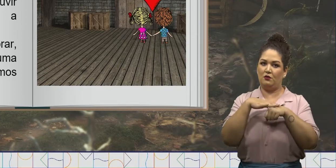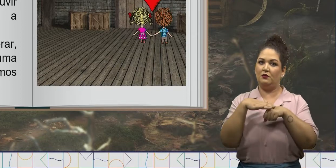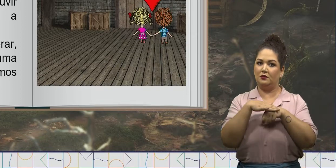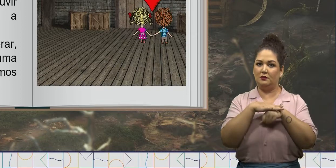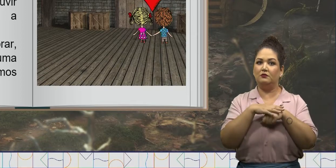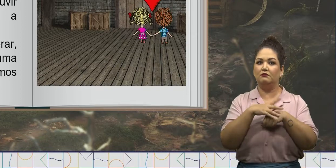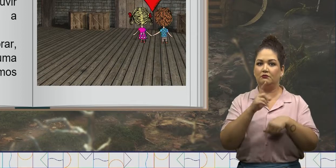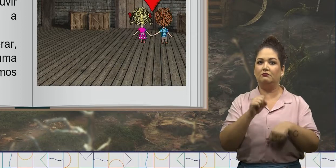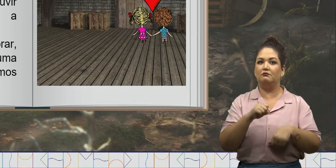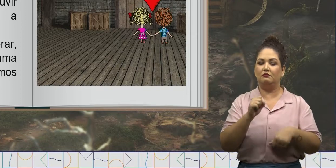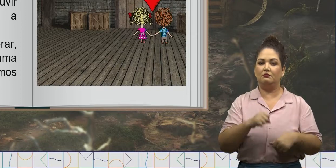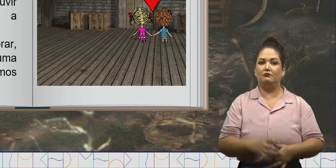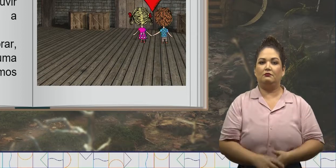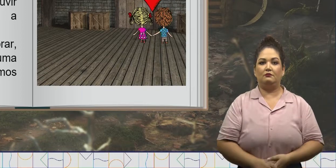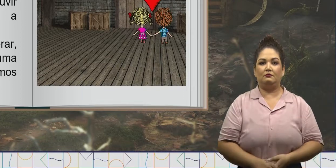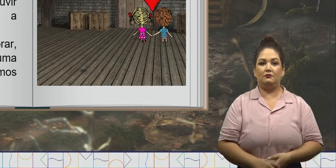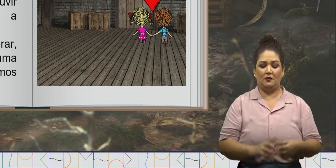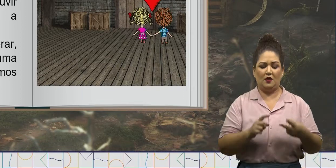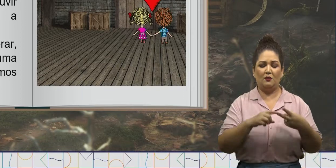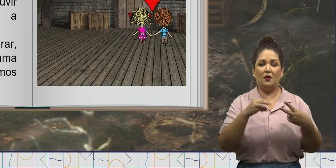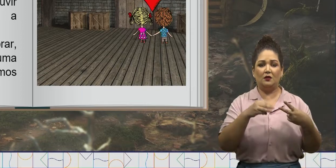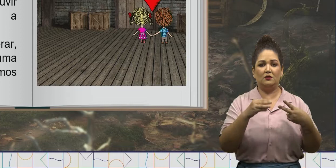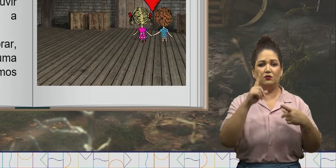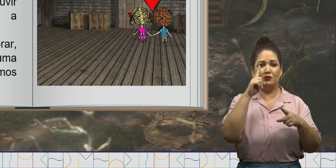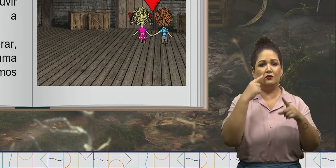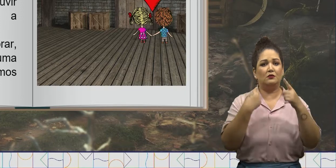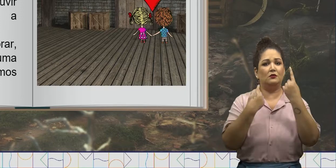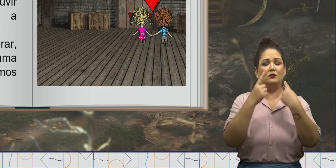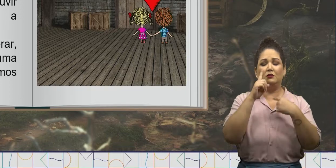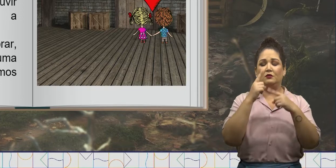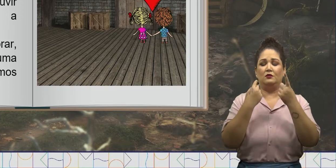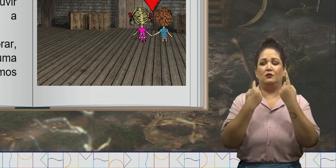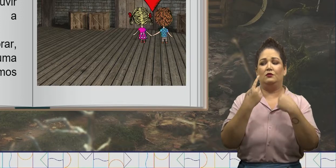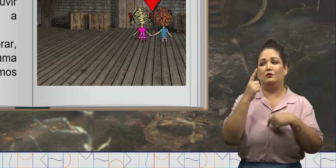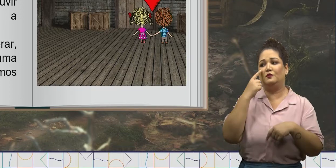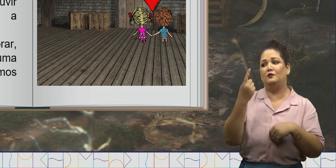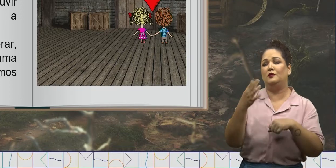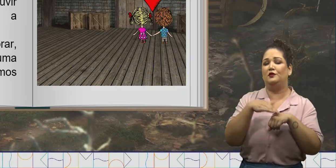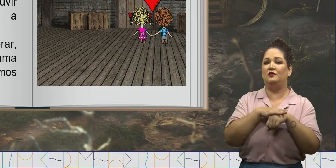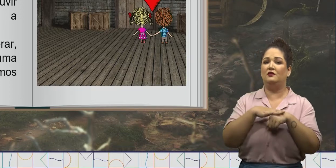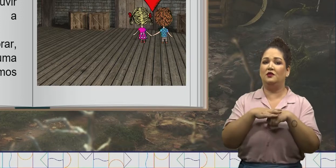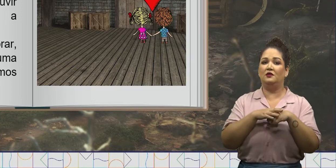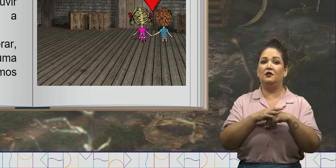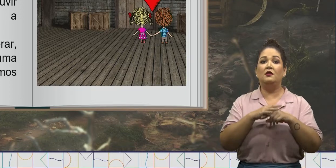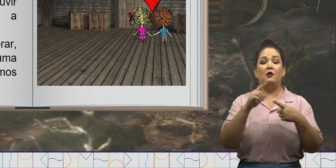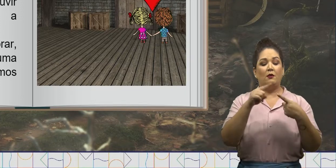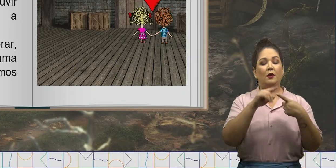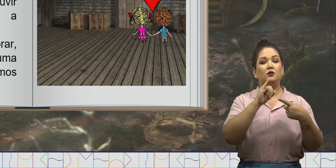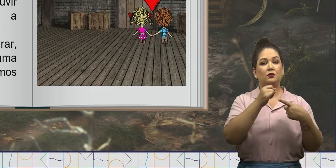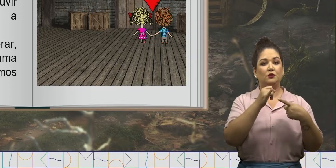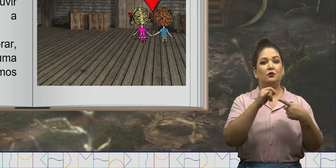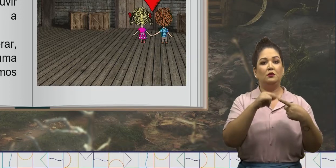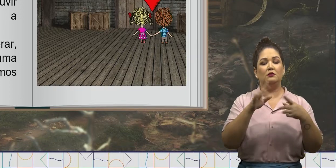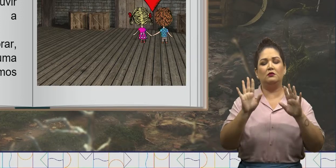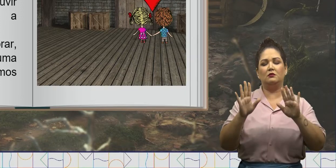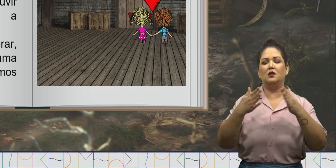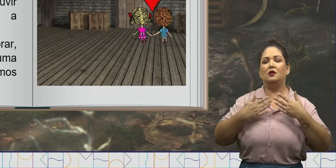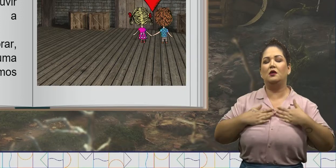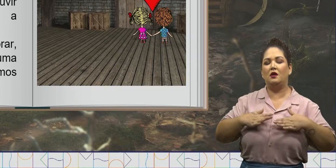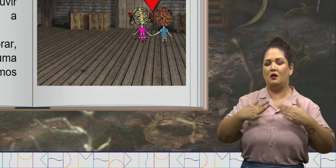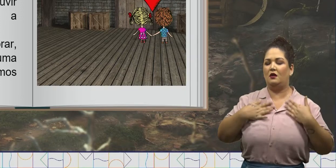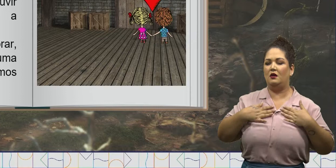escutaram a conversa. Maria chorou ao ouvir tudo, mas João a